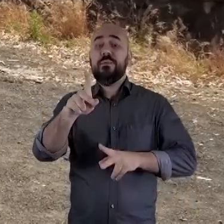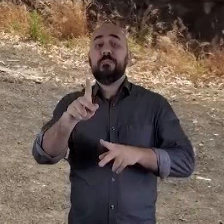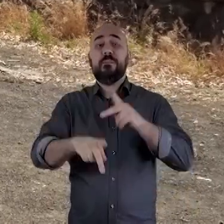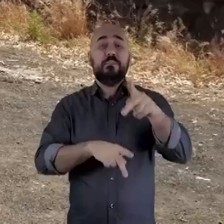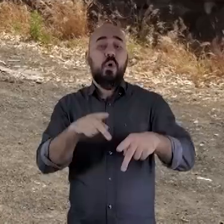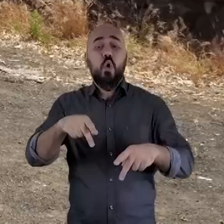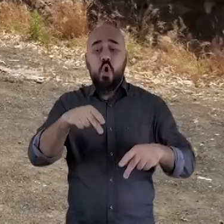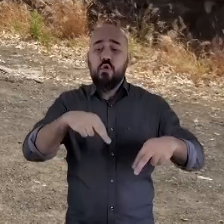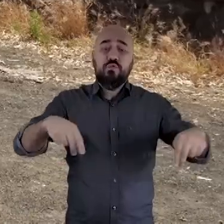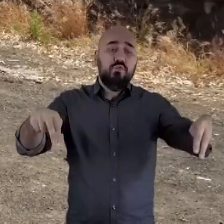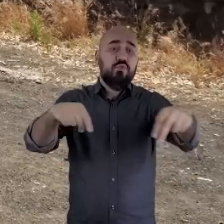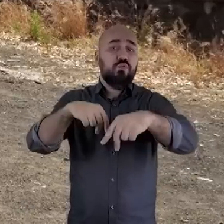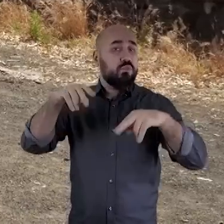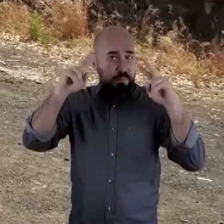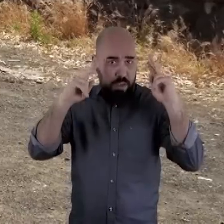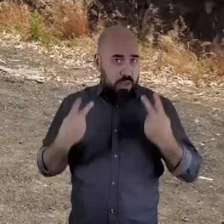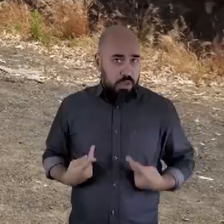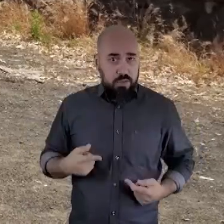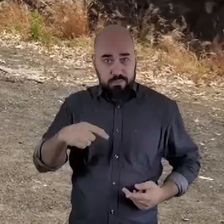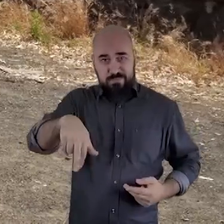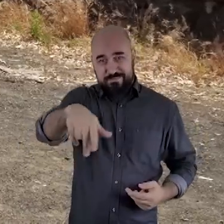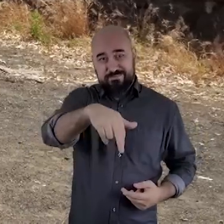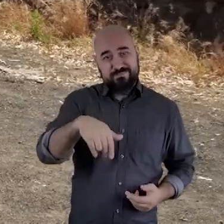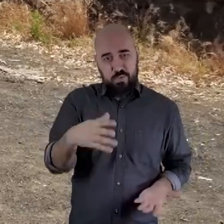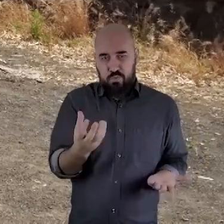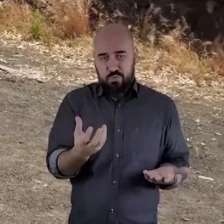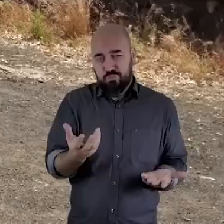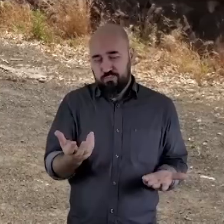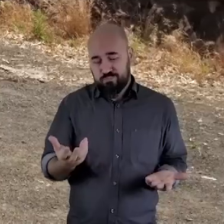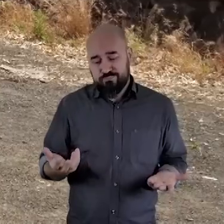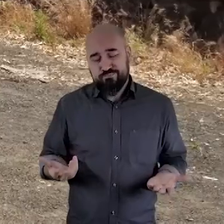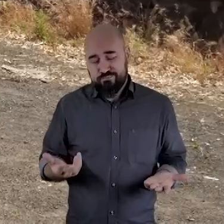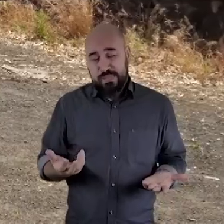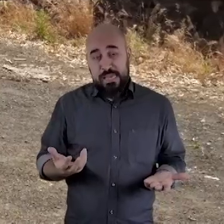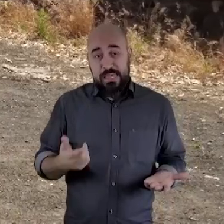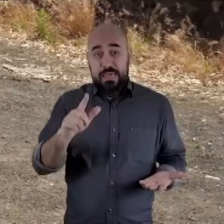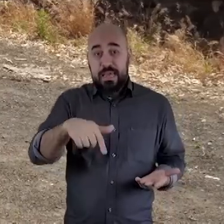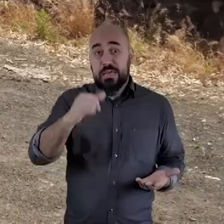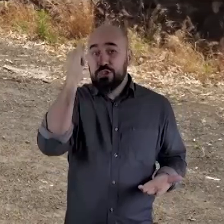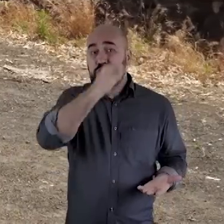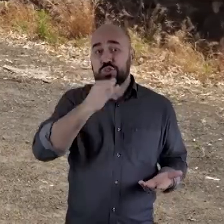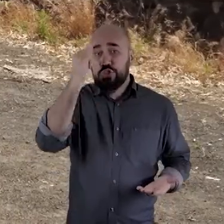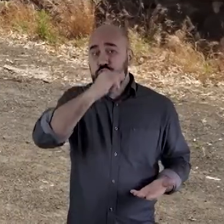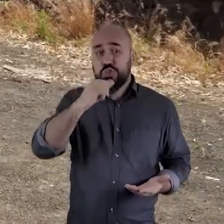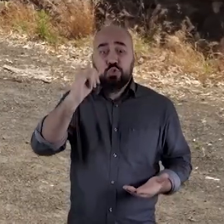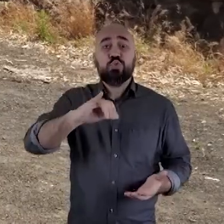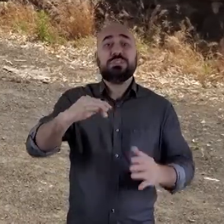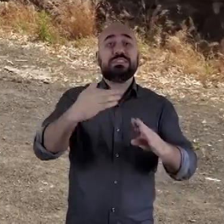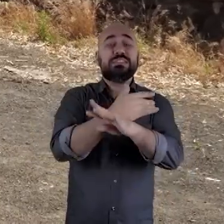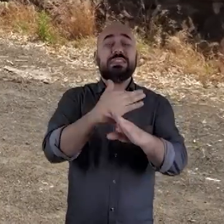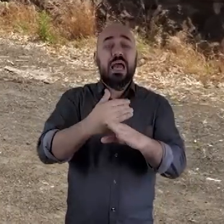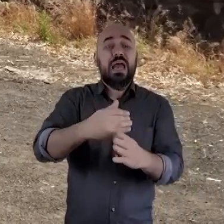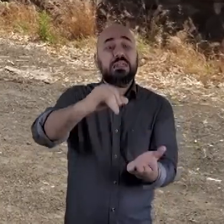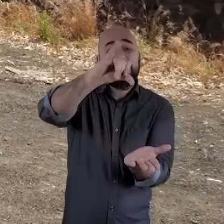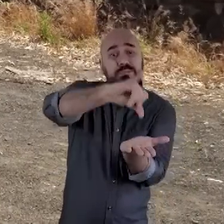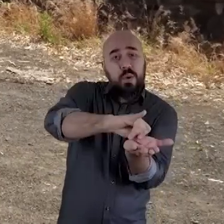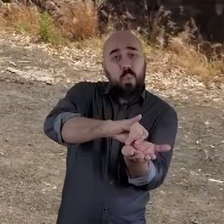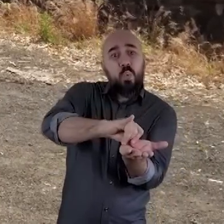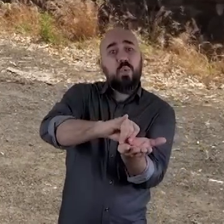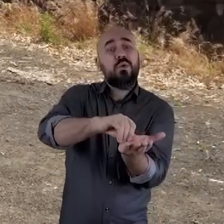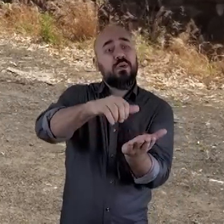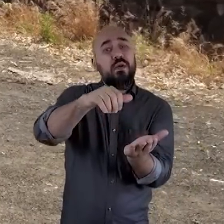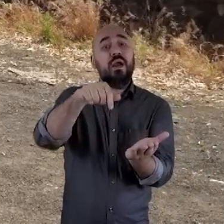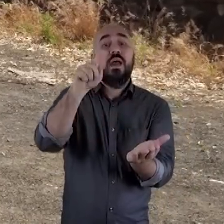na região da Galileia, como falando nos tempos do Novo Testamento. Um dos mais antigos assentamentos da região ficaria aqui. Nós